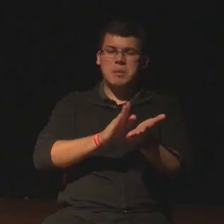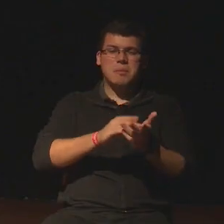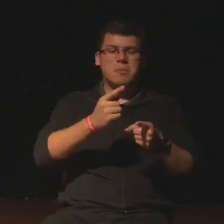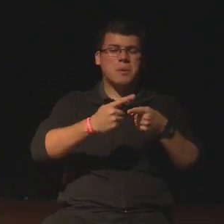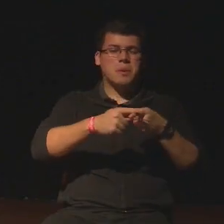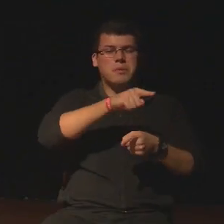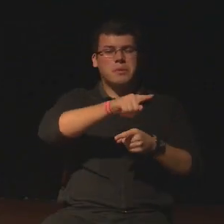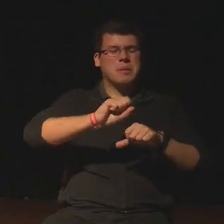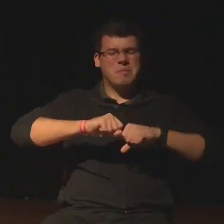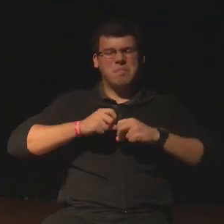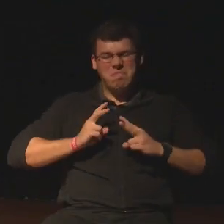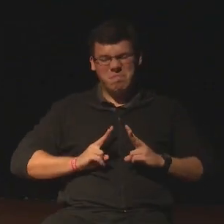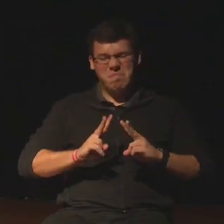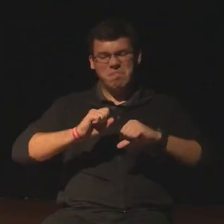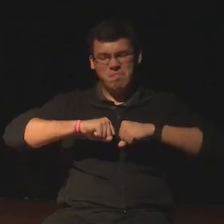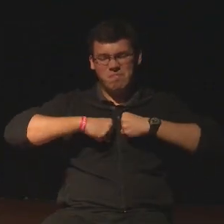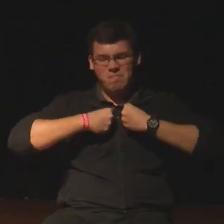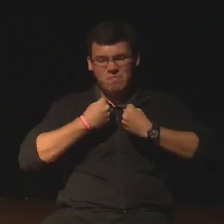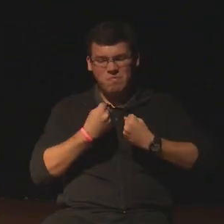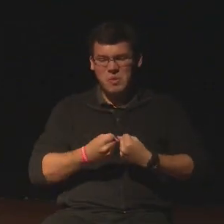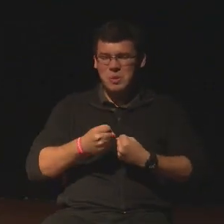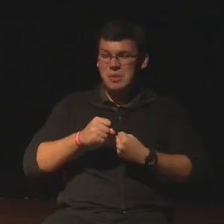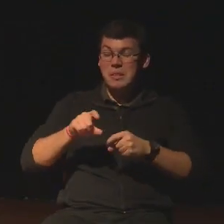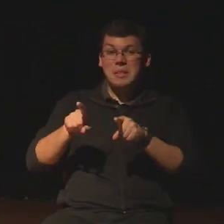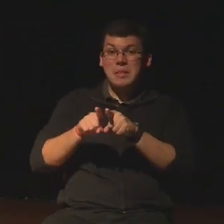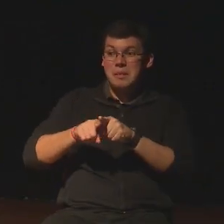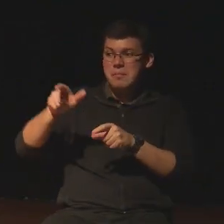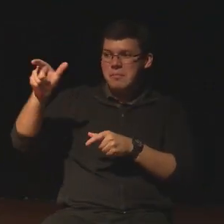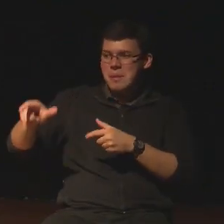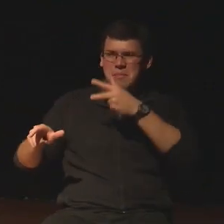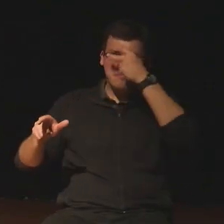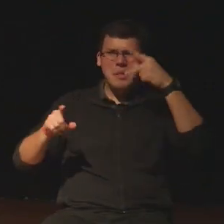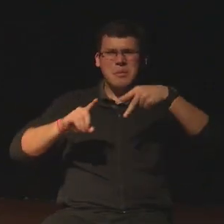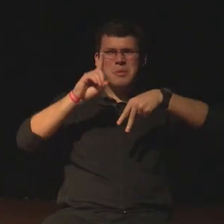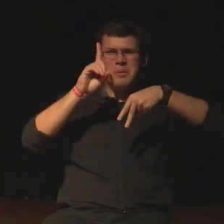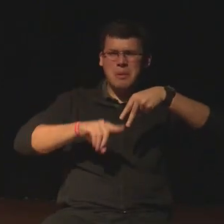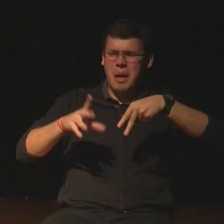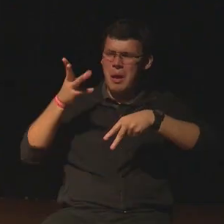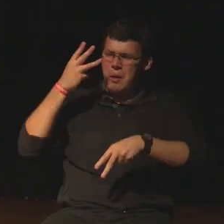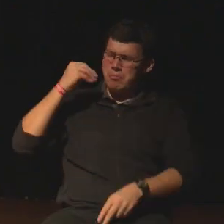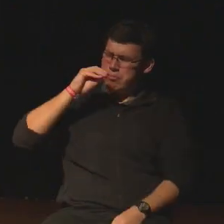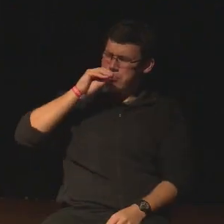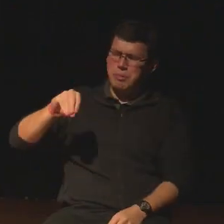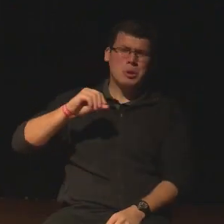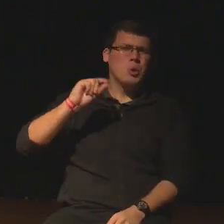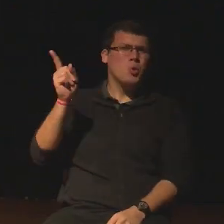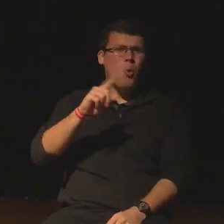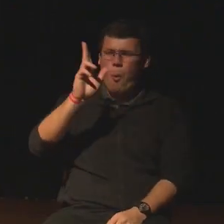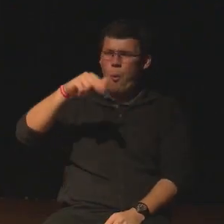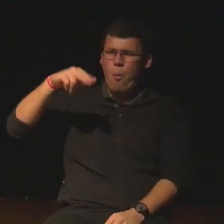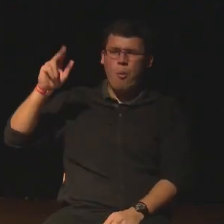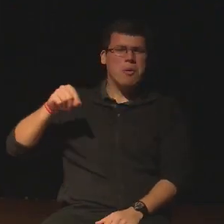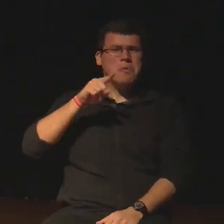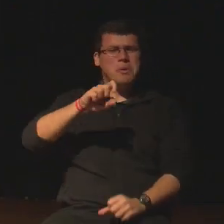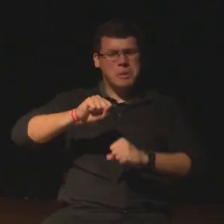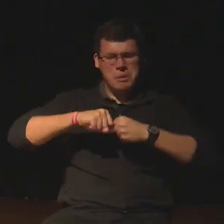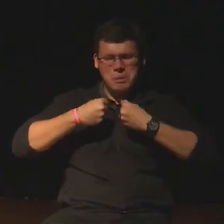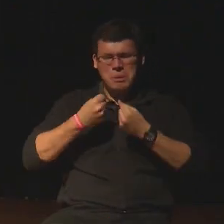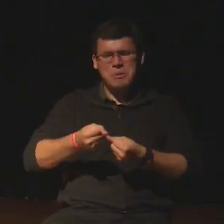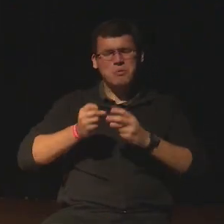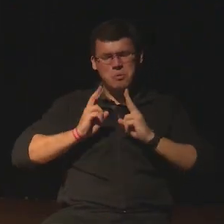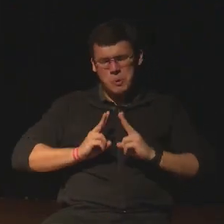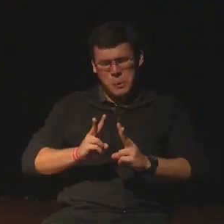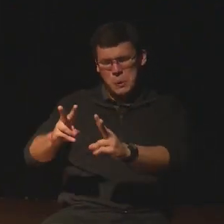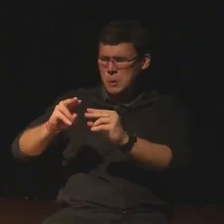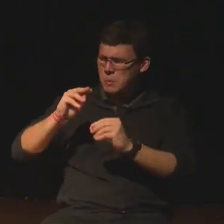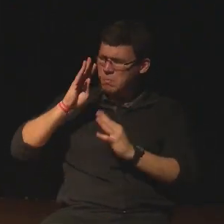e nunca esquecer que as pessoas com deficiência precisam ter os seus direitos garantidos e respeitados, o direito de ir e vir. E essa